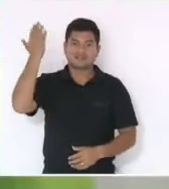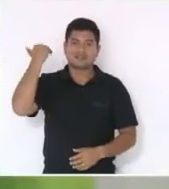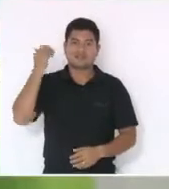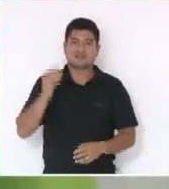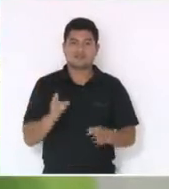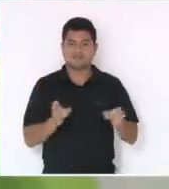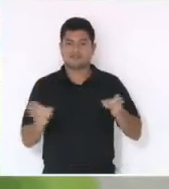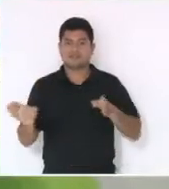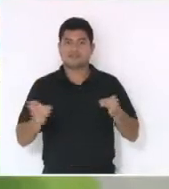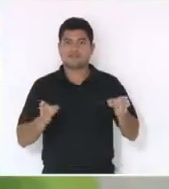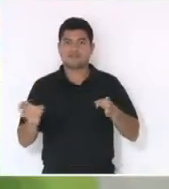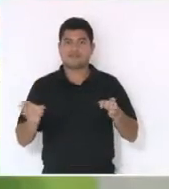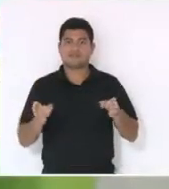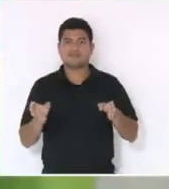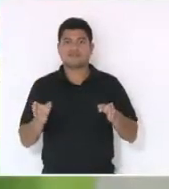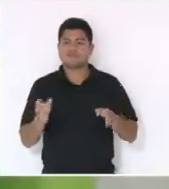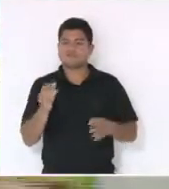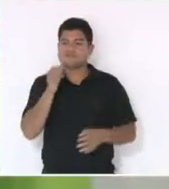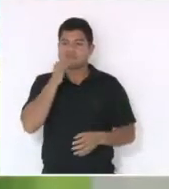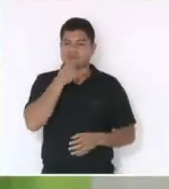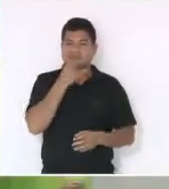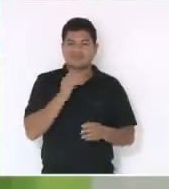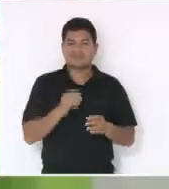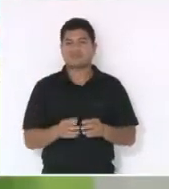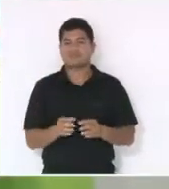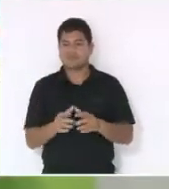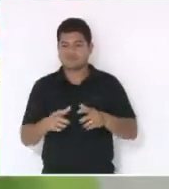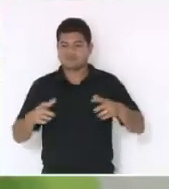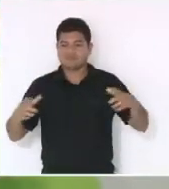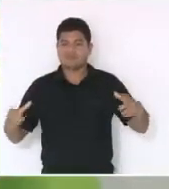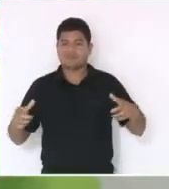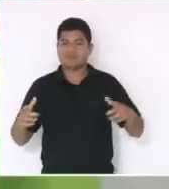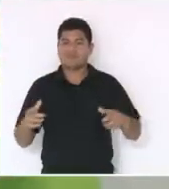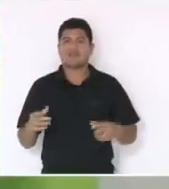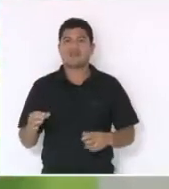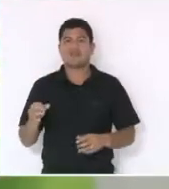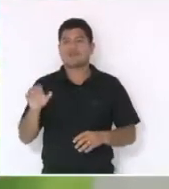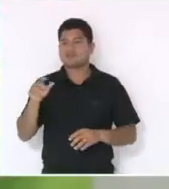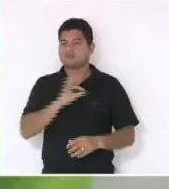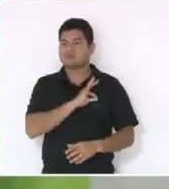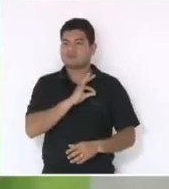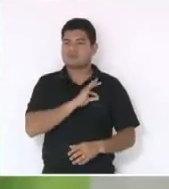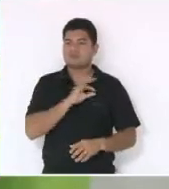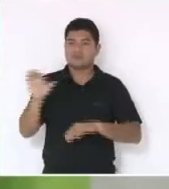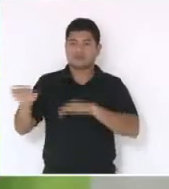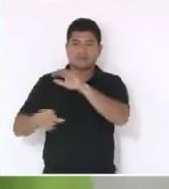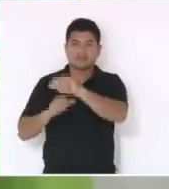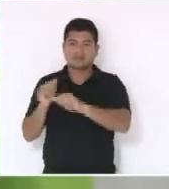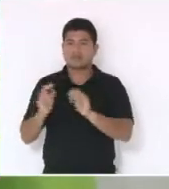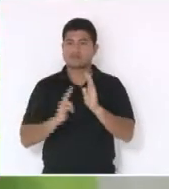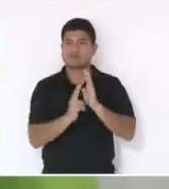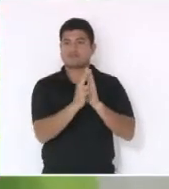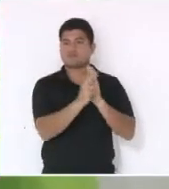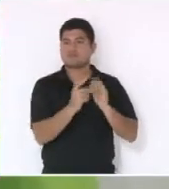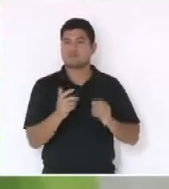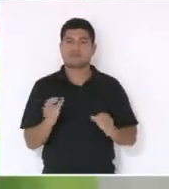período muito grande aí sem nomeação de policiais, o que